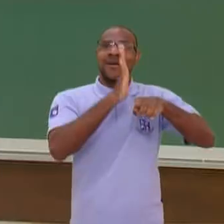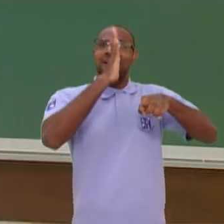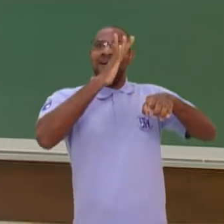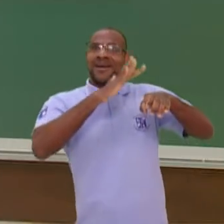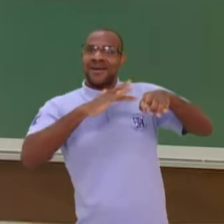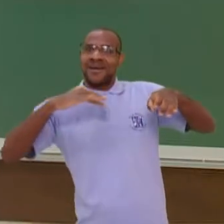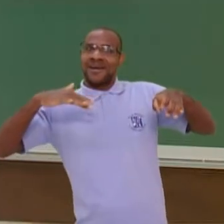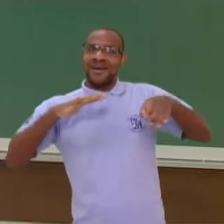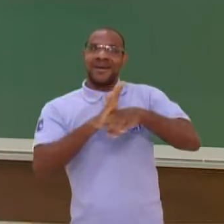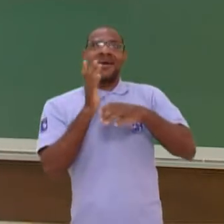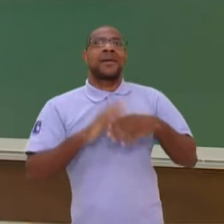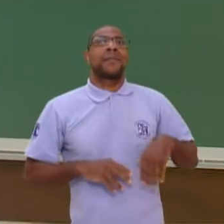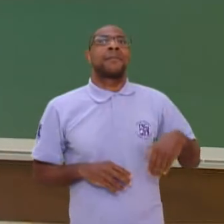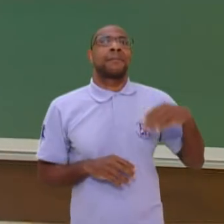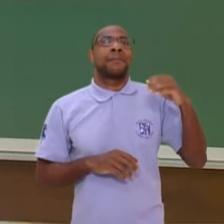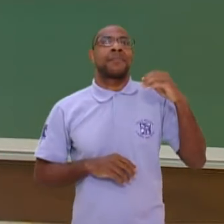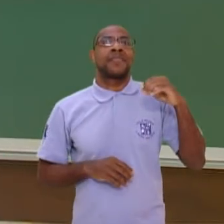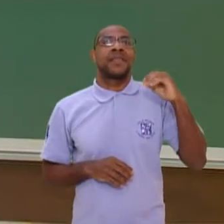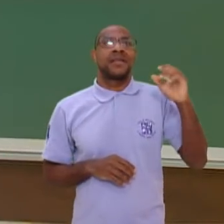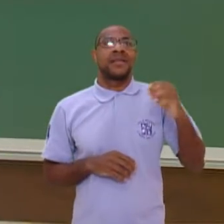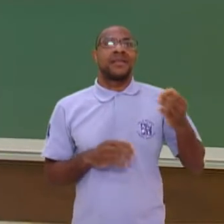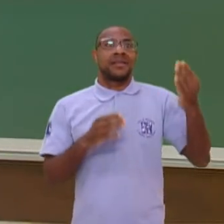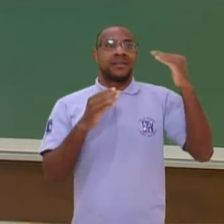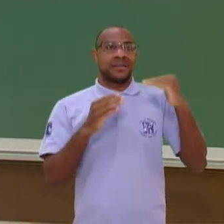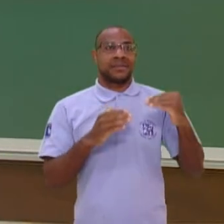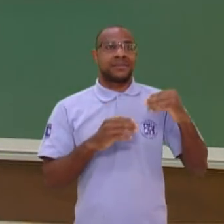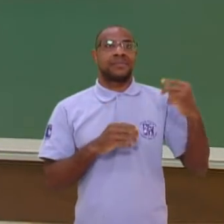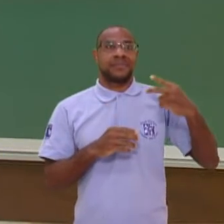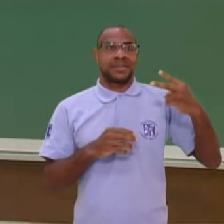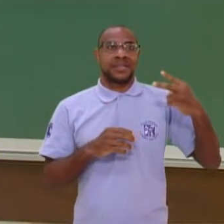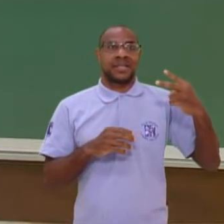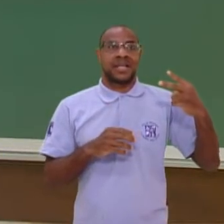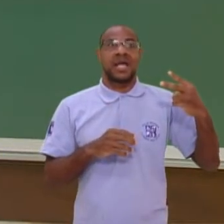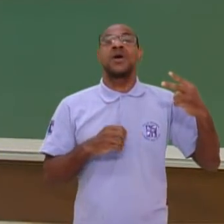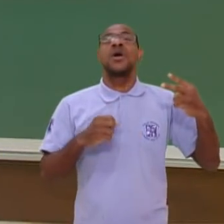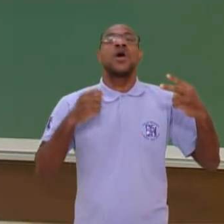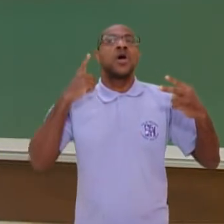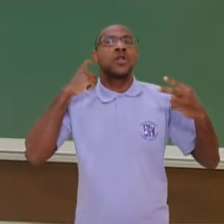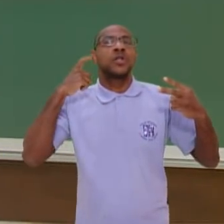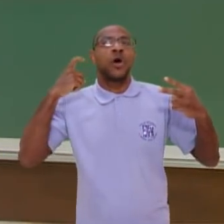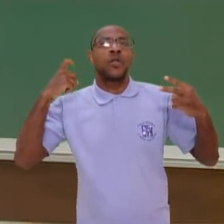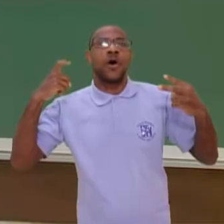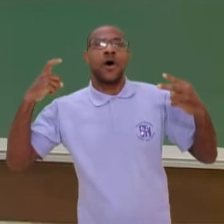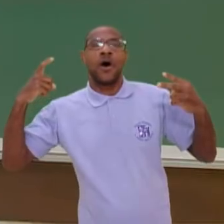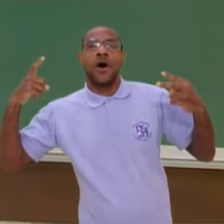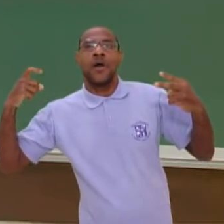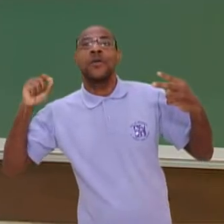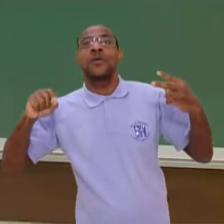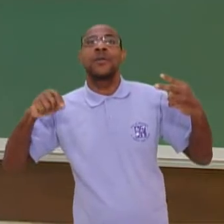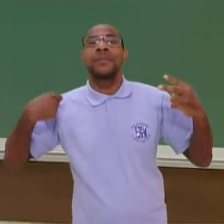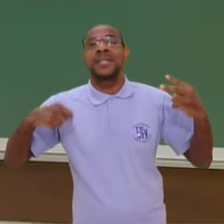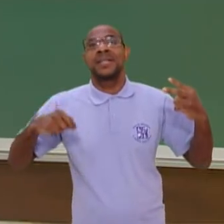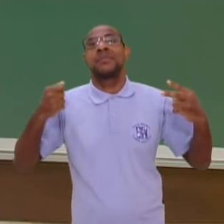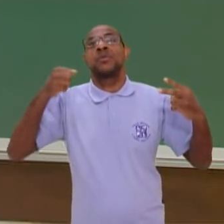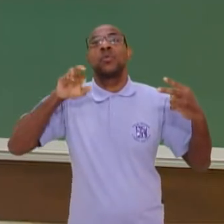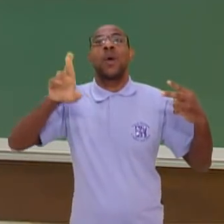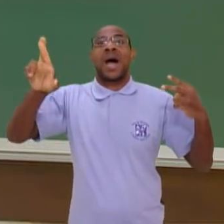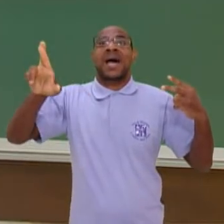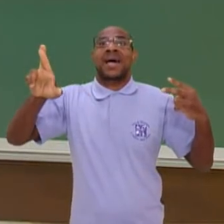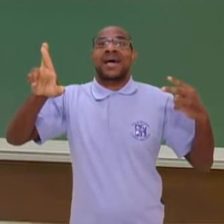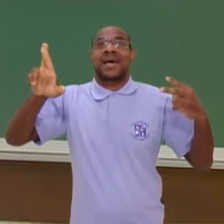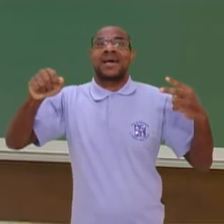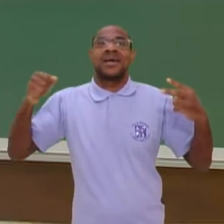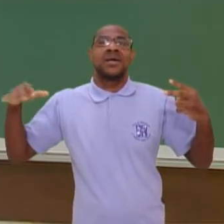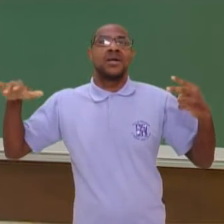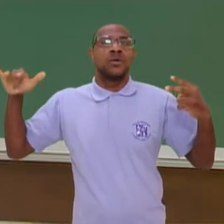ali, ó, as ondas sonoras. Galera, as ondas sonoras também é uma onda mecânica. Por quê? Você precisa do ar para que você consiga